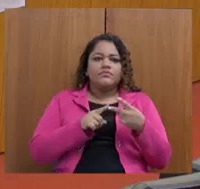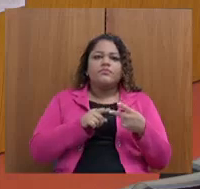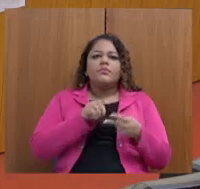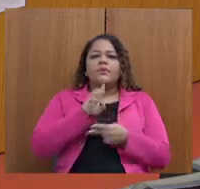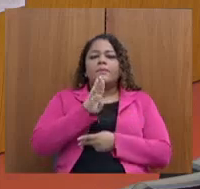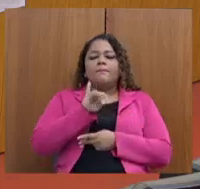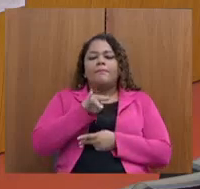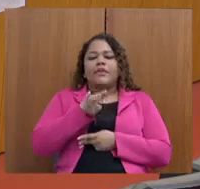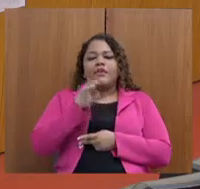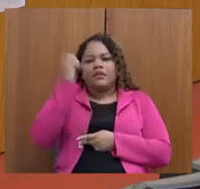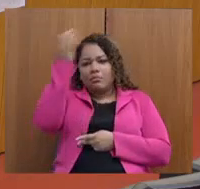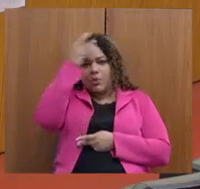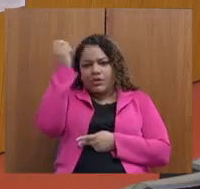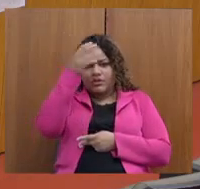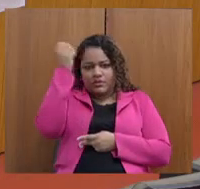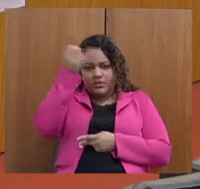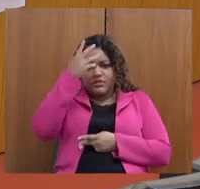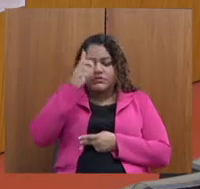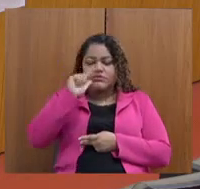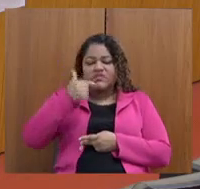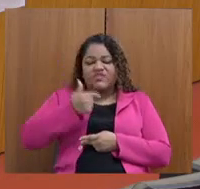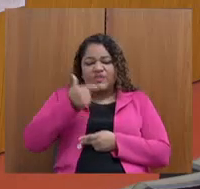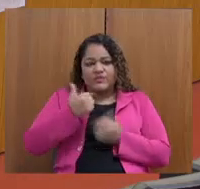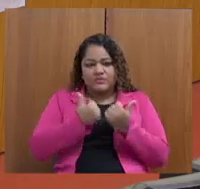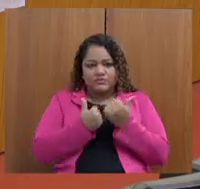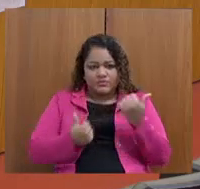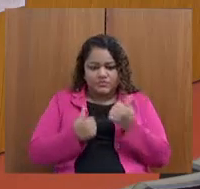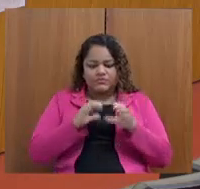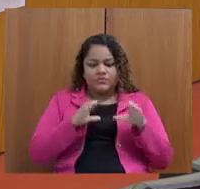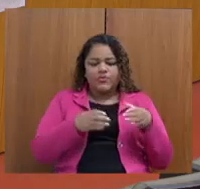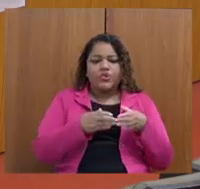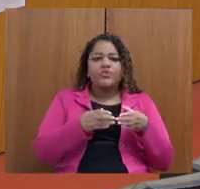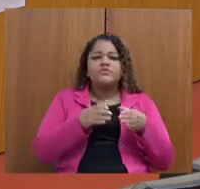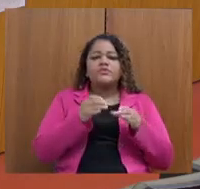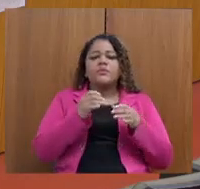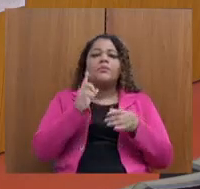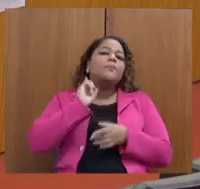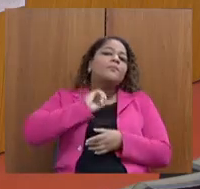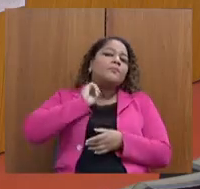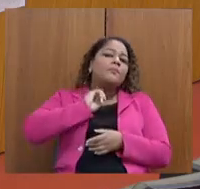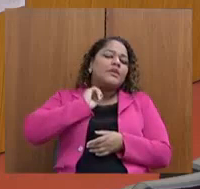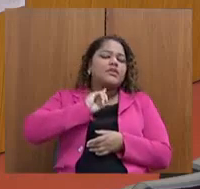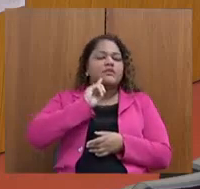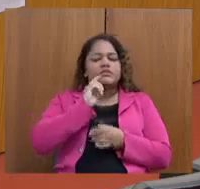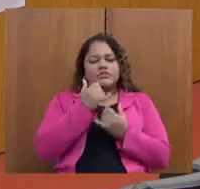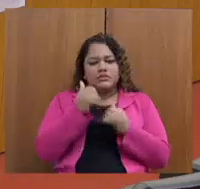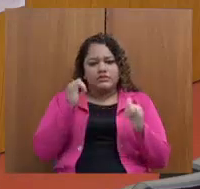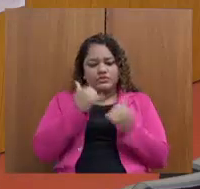ambulância vice-presidente da comissão de Minas e energia deputada Lohana